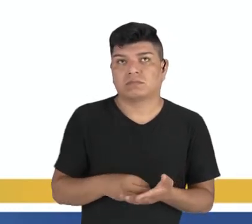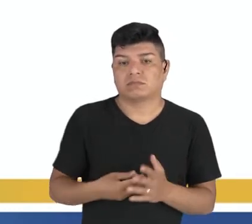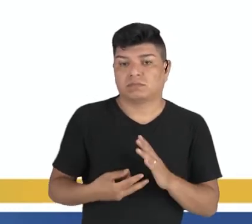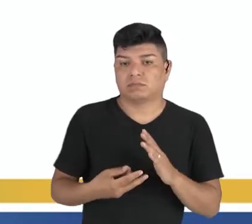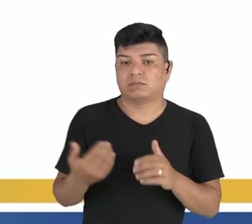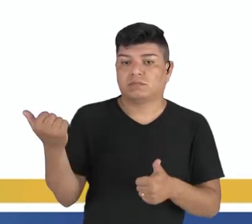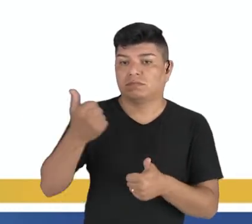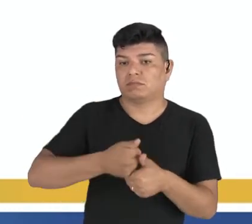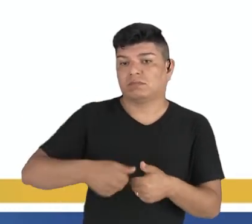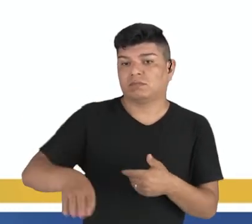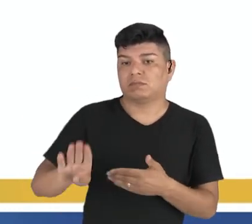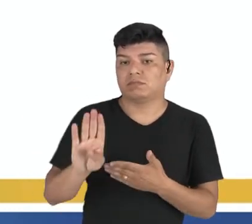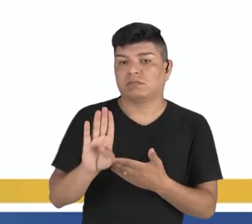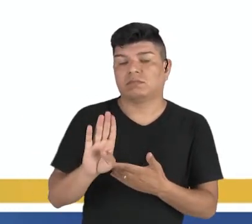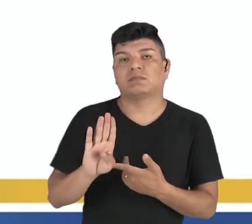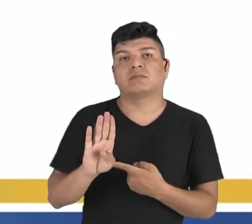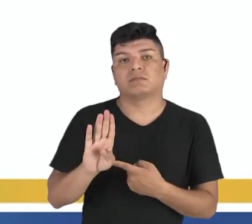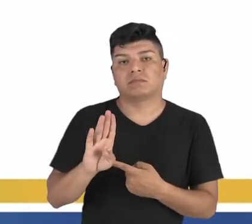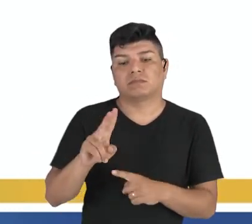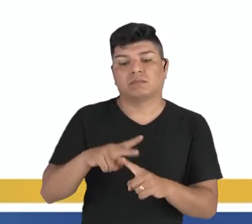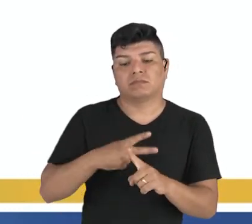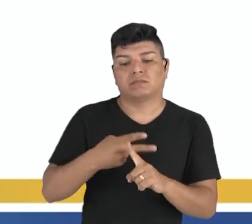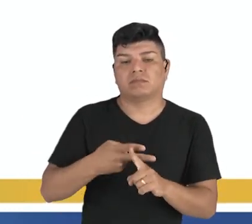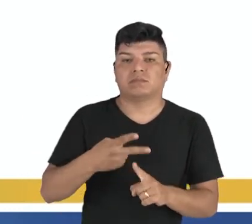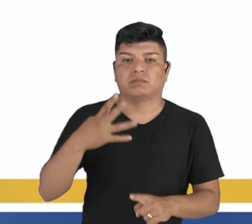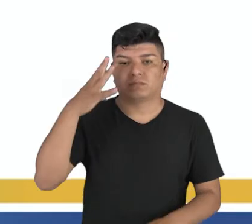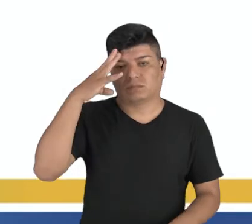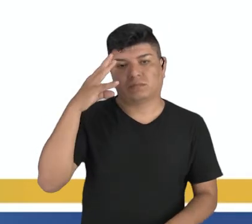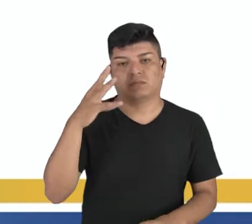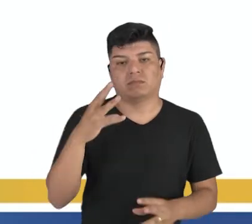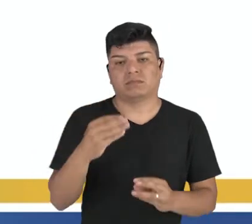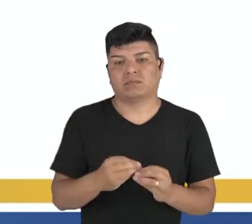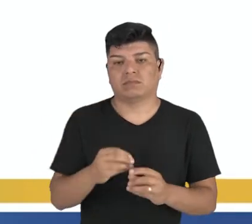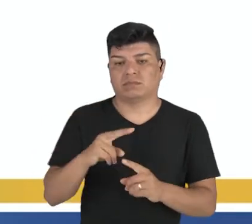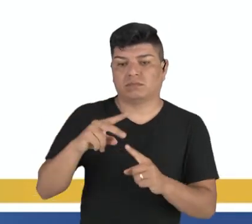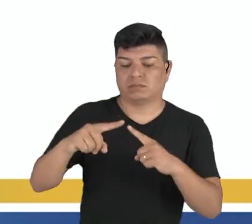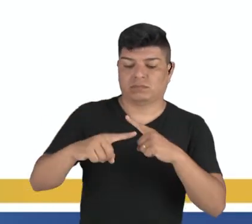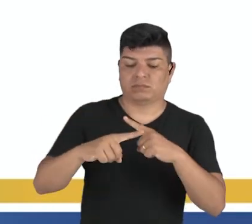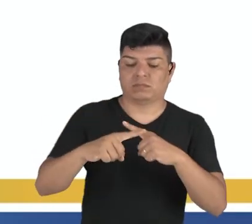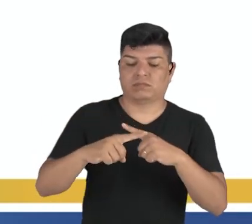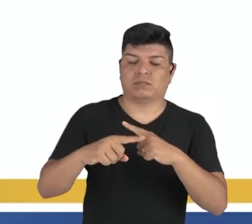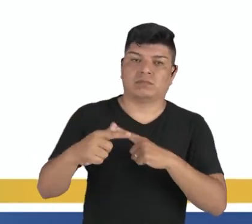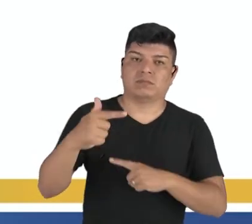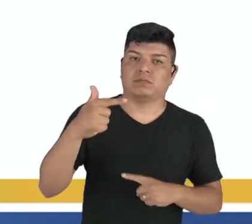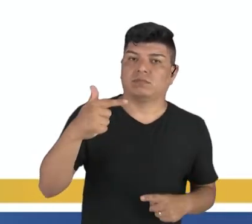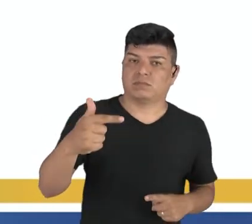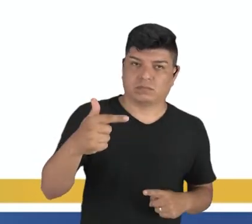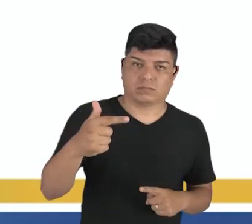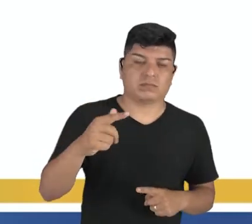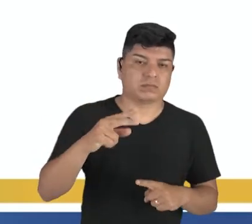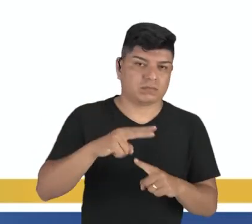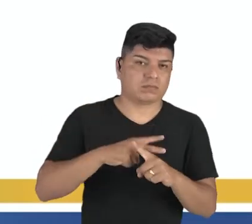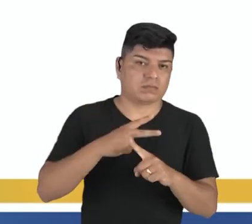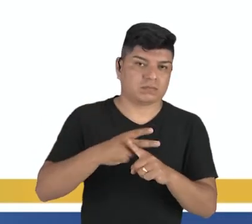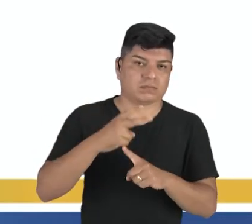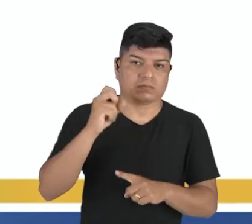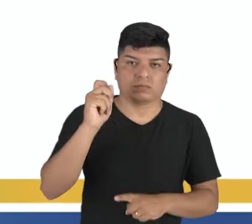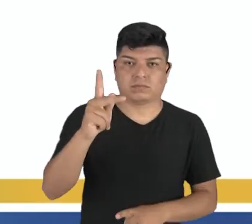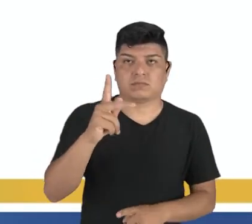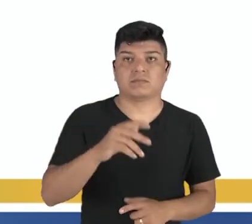B. E o dobro você sabe que é algo multiplicado por 2, dobrado,